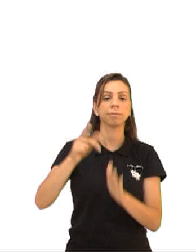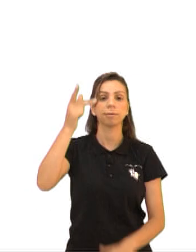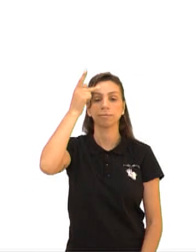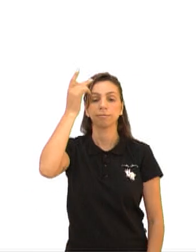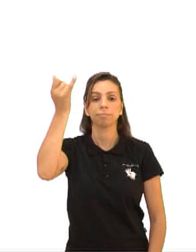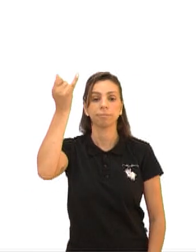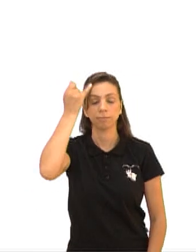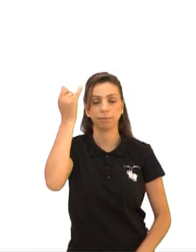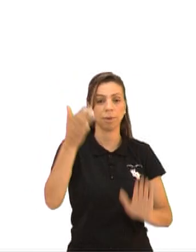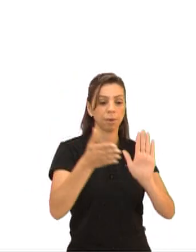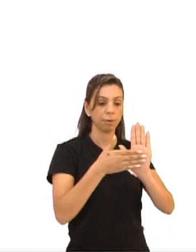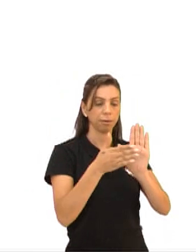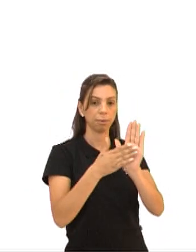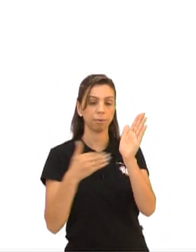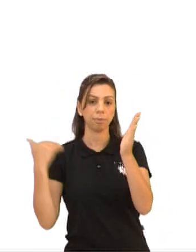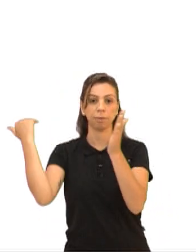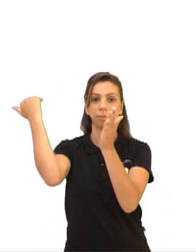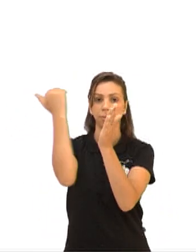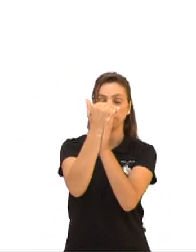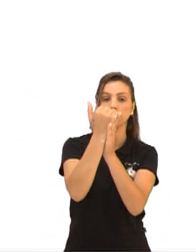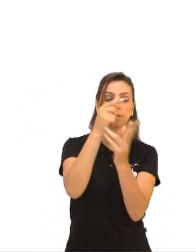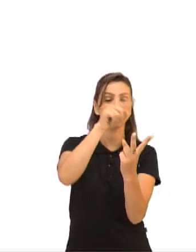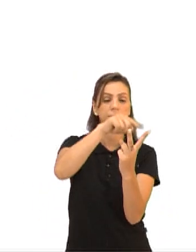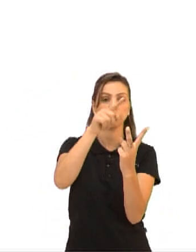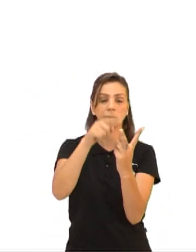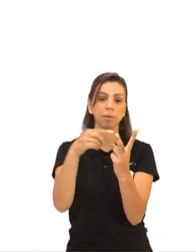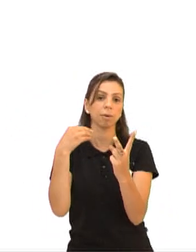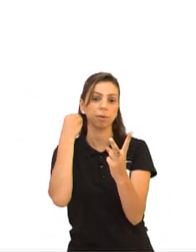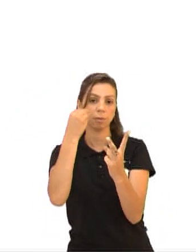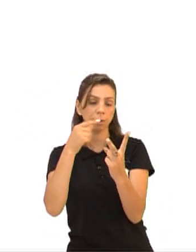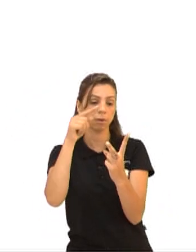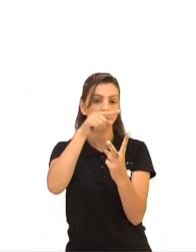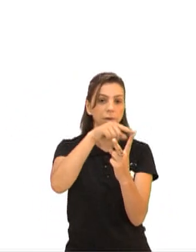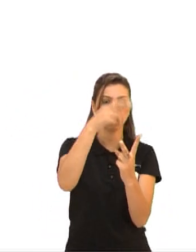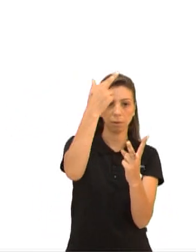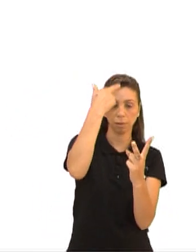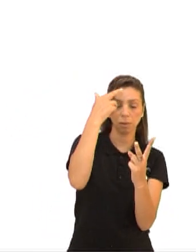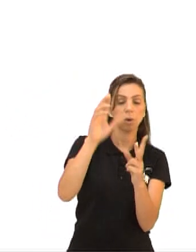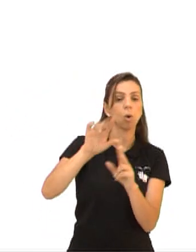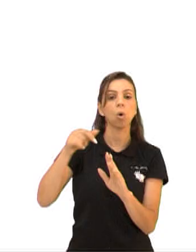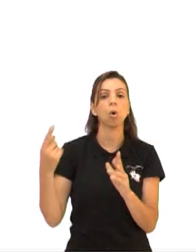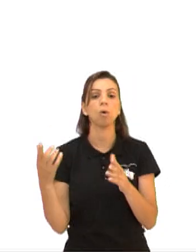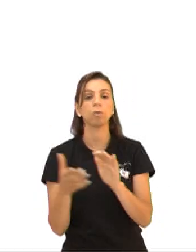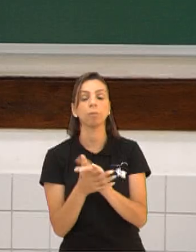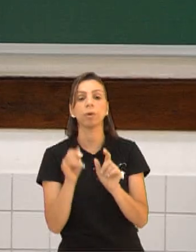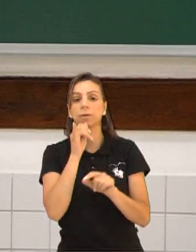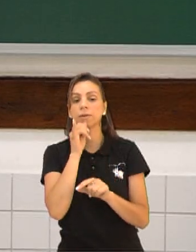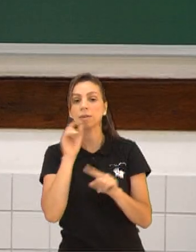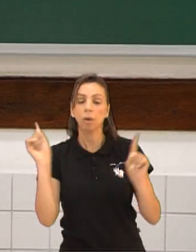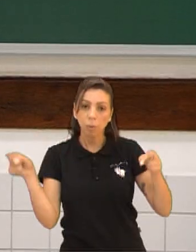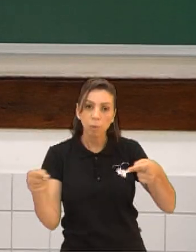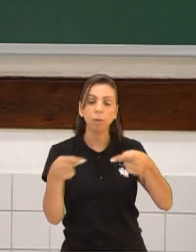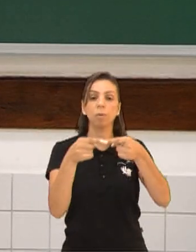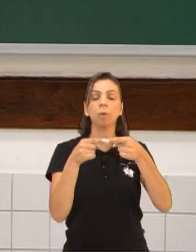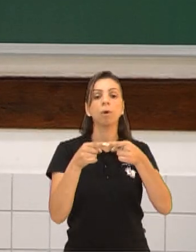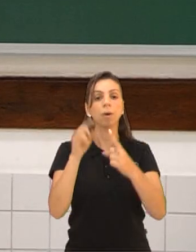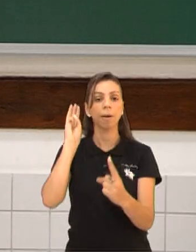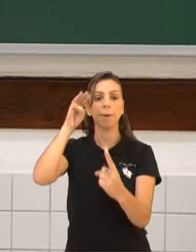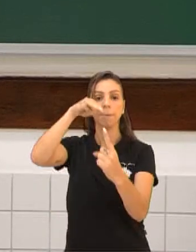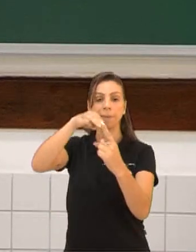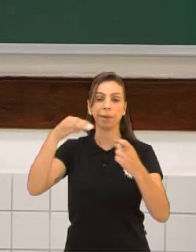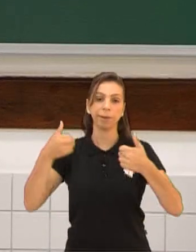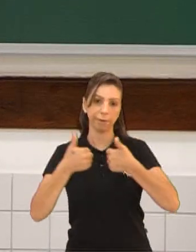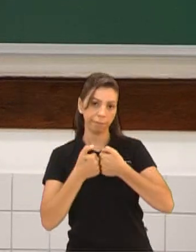A, propõe a superação do empirismo e do racionalismo, ou letra B, concorda com a metafísica antiga. Então, pare aí,